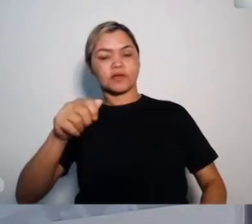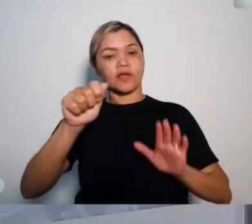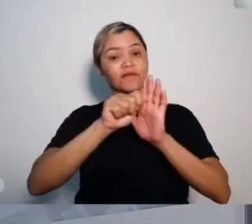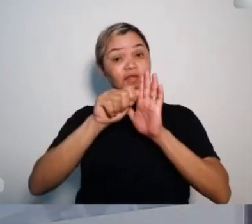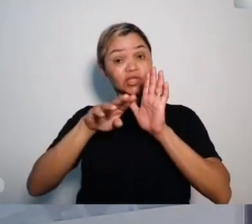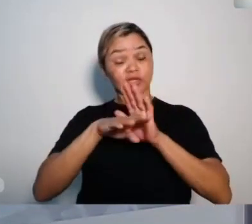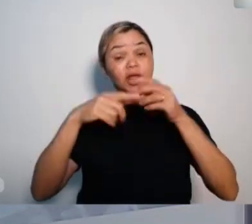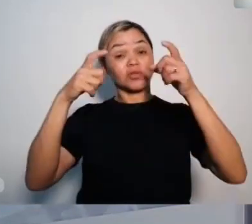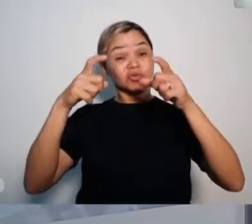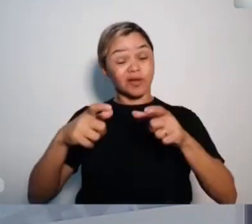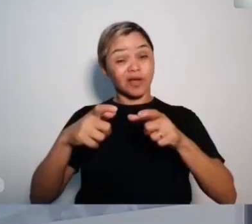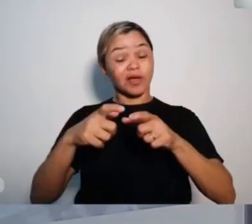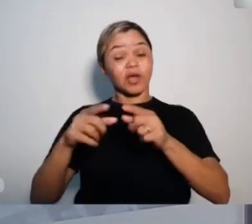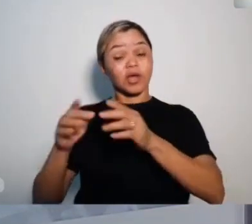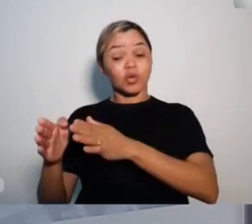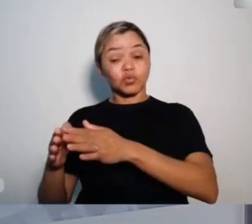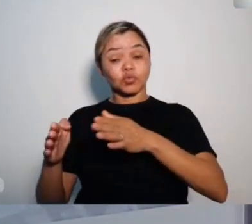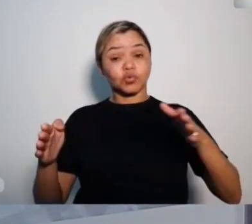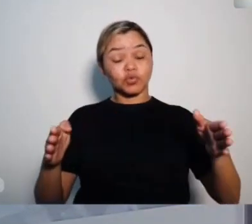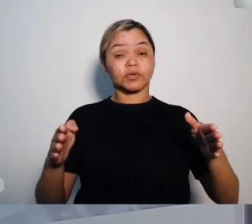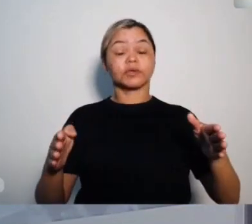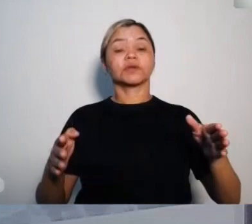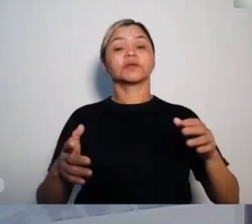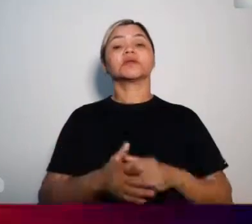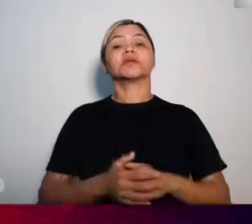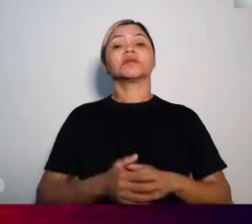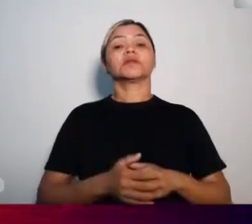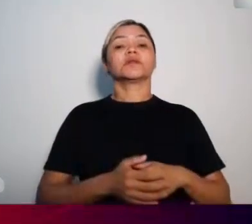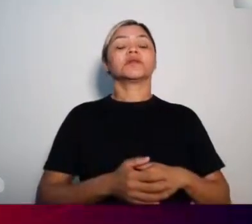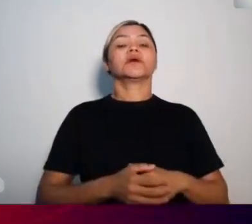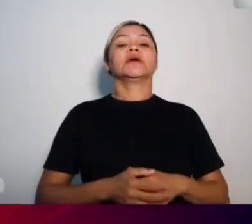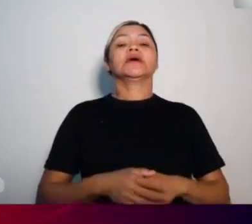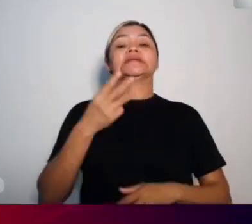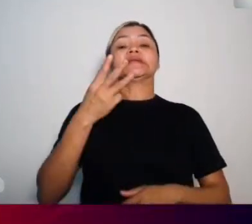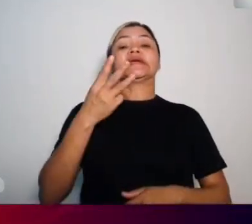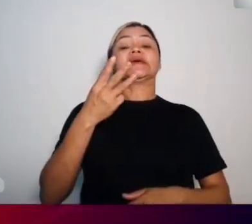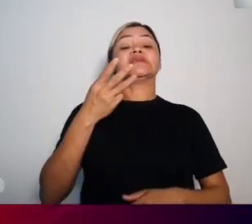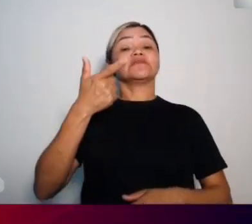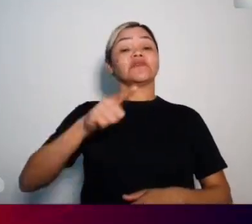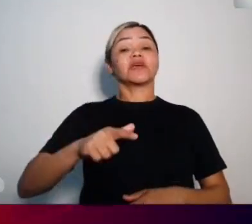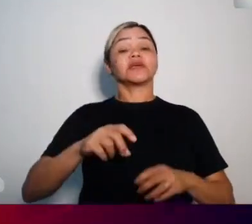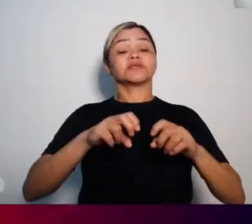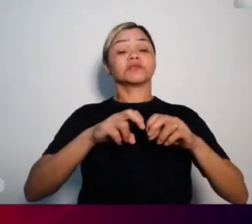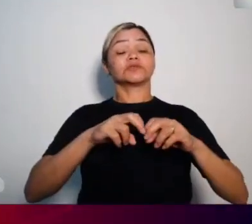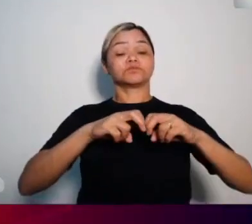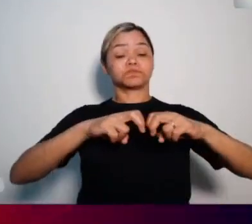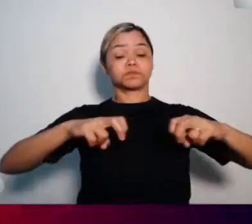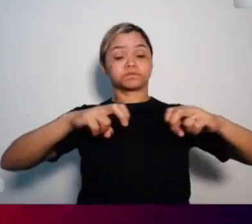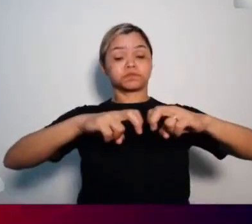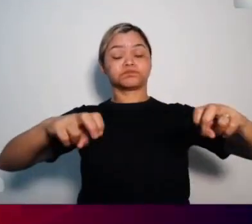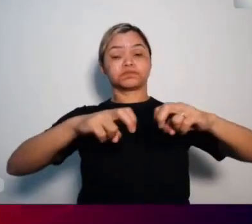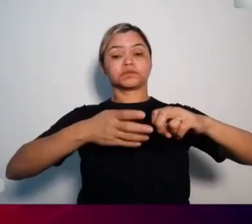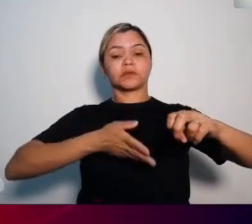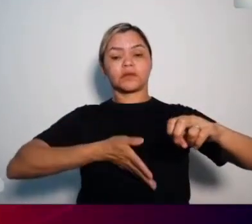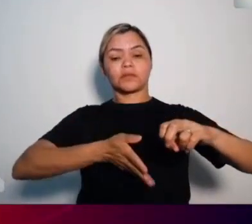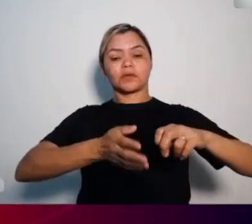é esse trecho que foi aberto por 3 vezes para corrigir a tubulação,